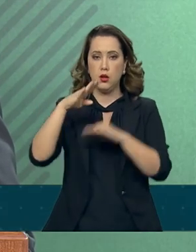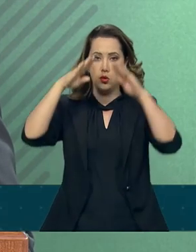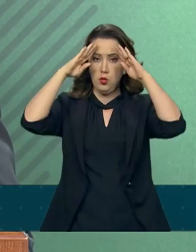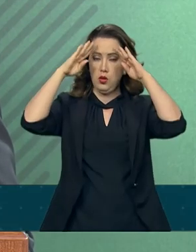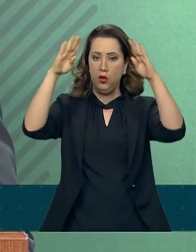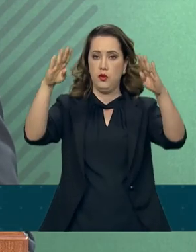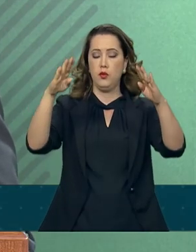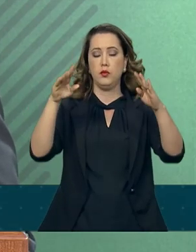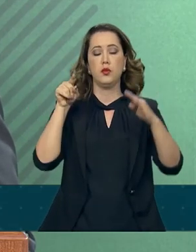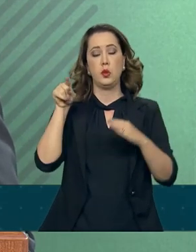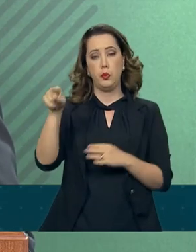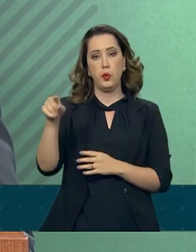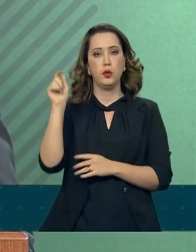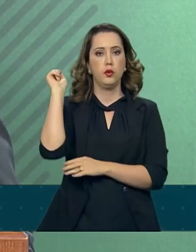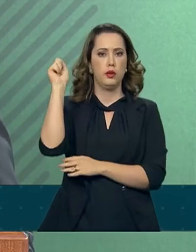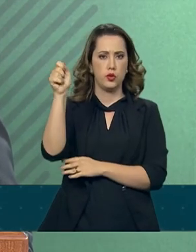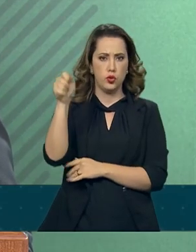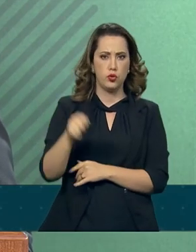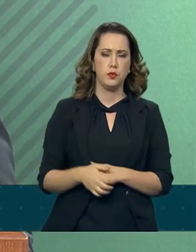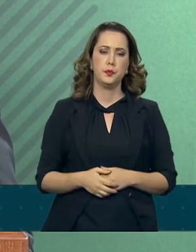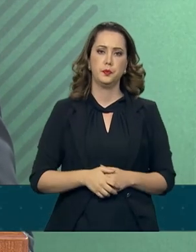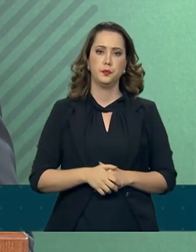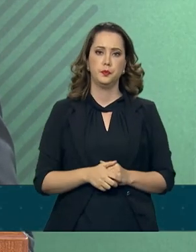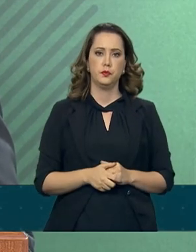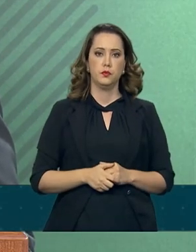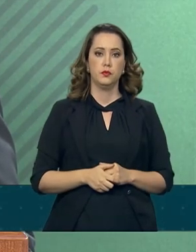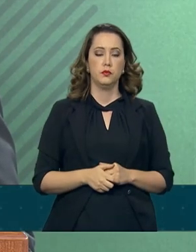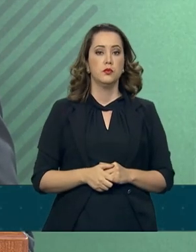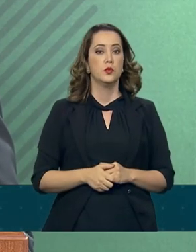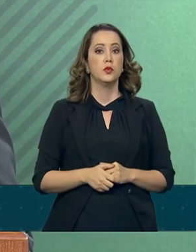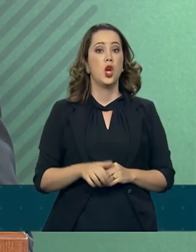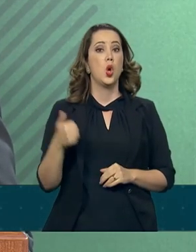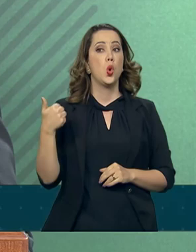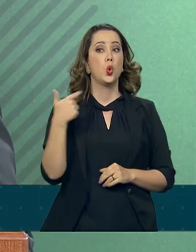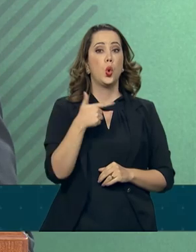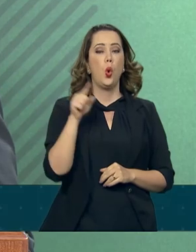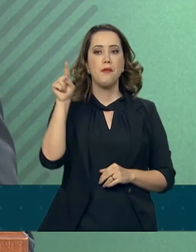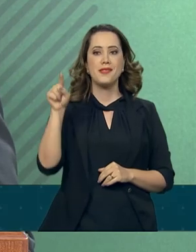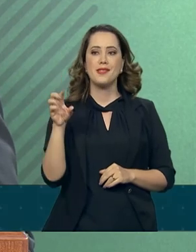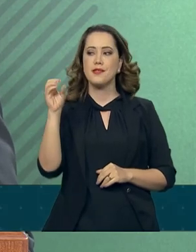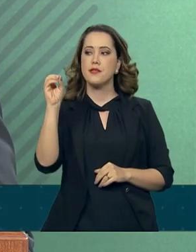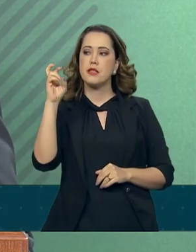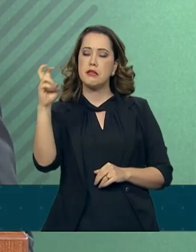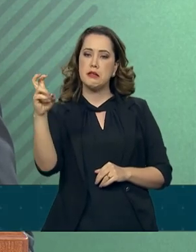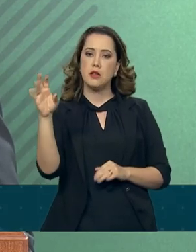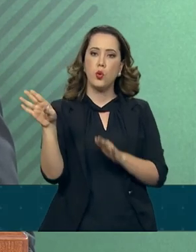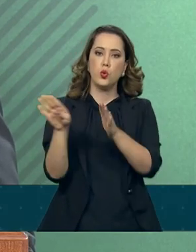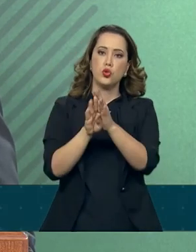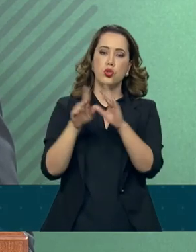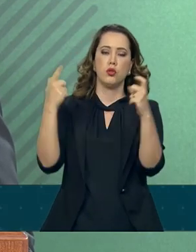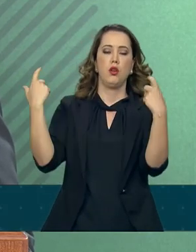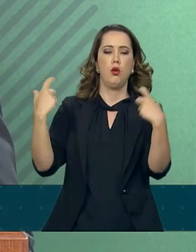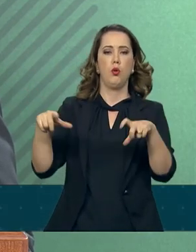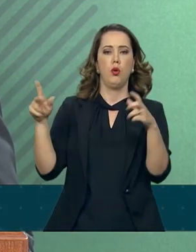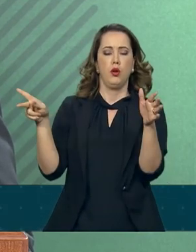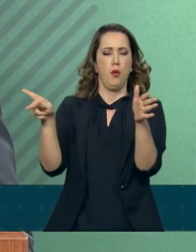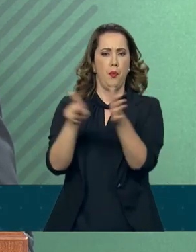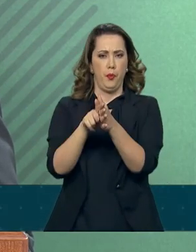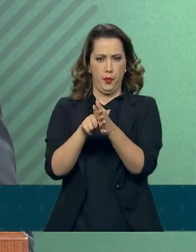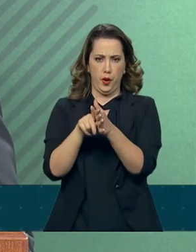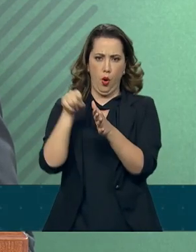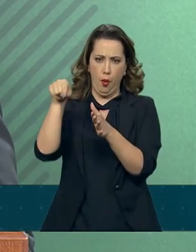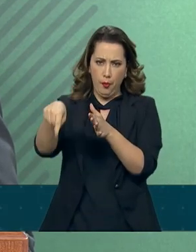ao cm erro às 12 51 chegada ao centro de convenção estação